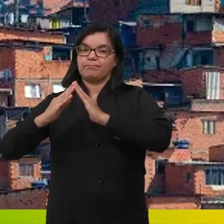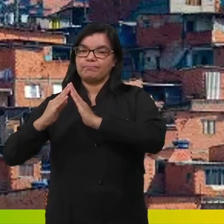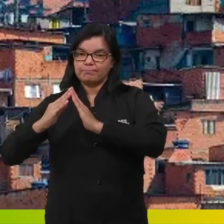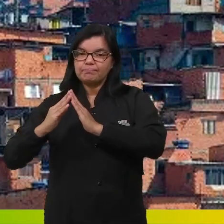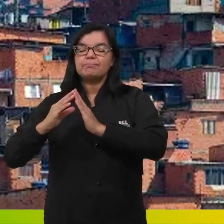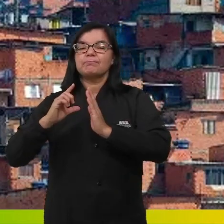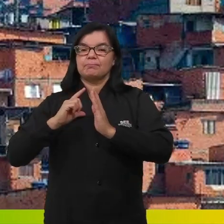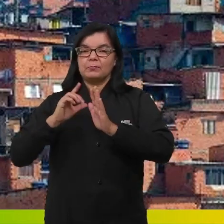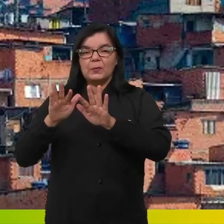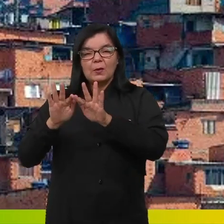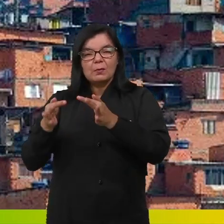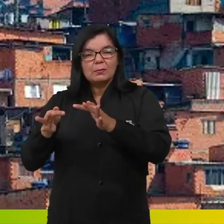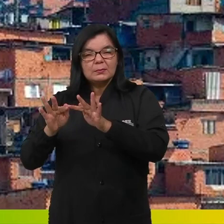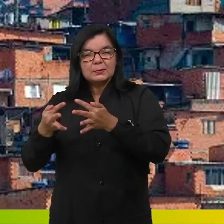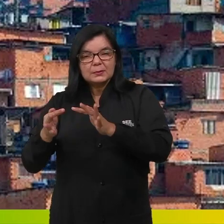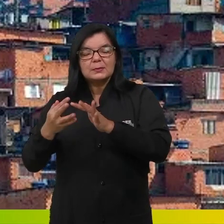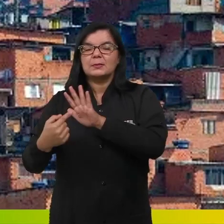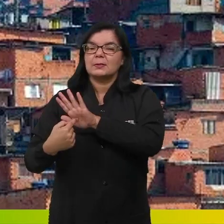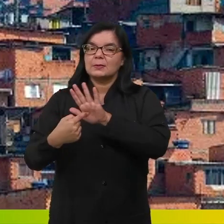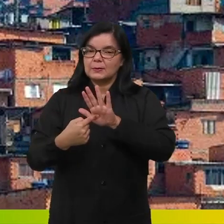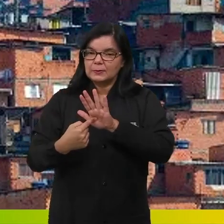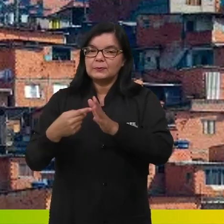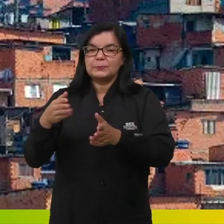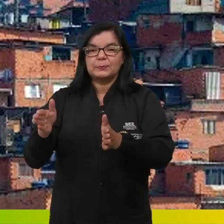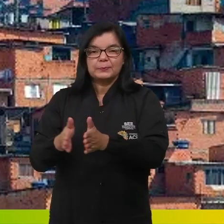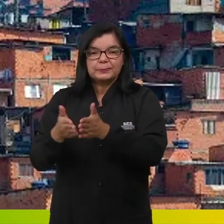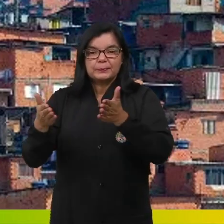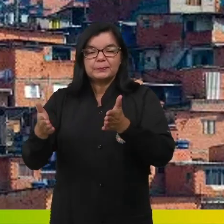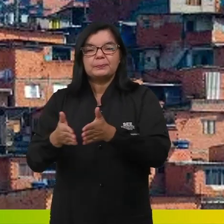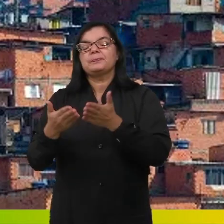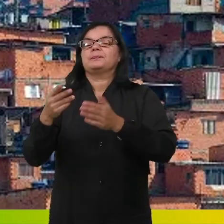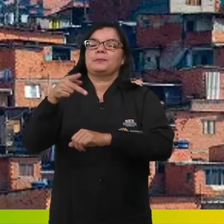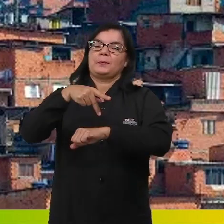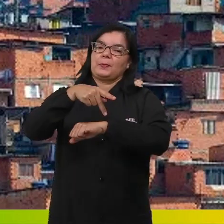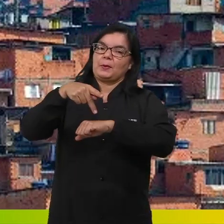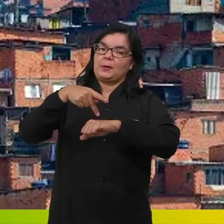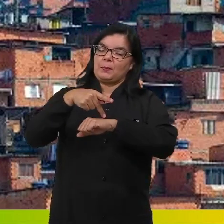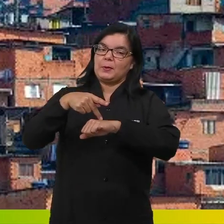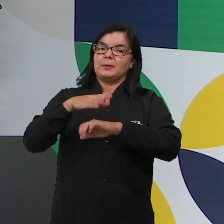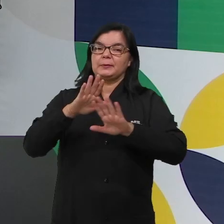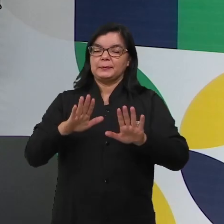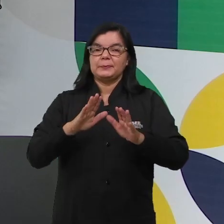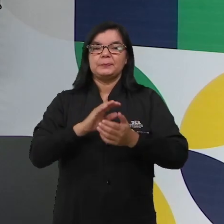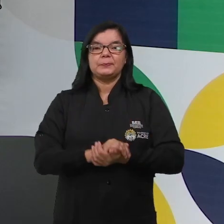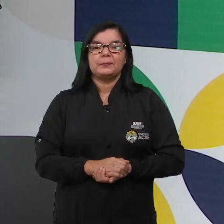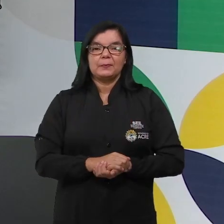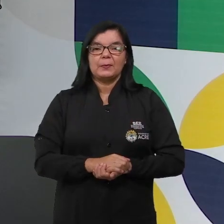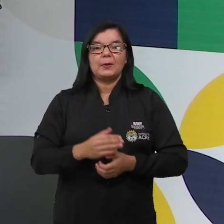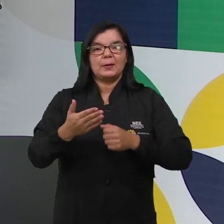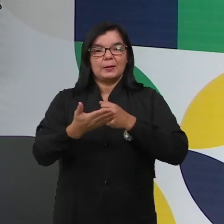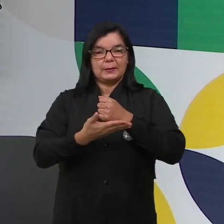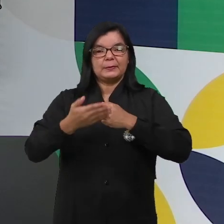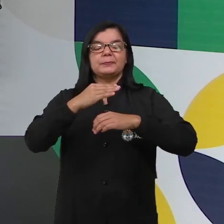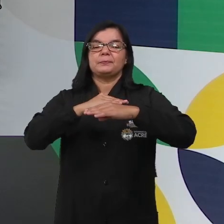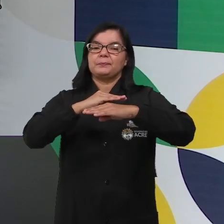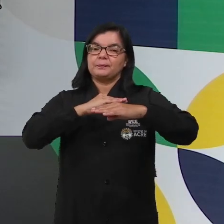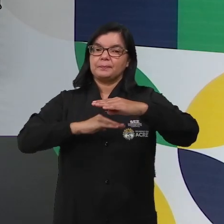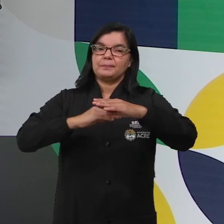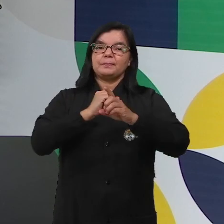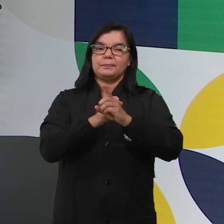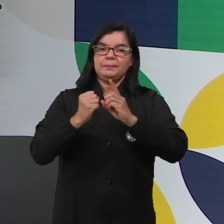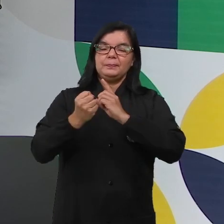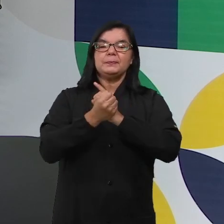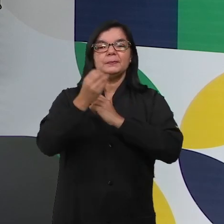de favela representando a população mais pobre do país. Então, é basicamente isso, desigualdade social